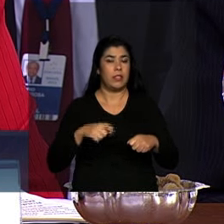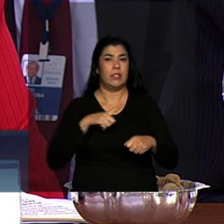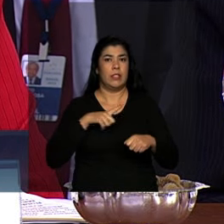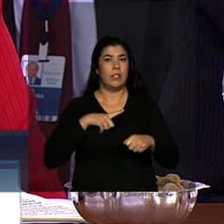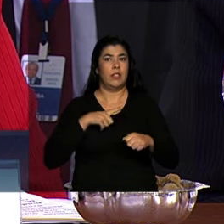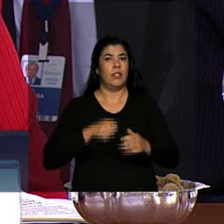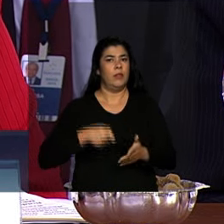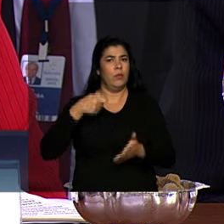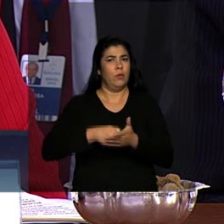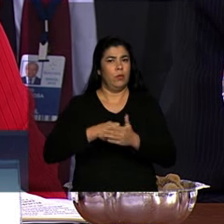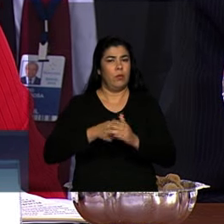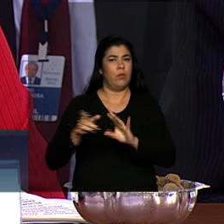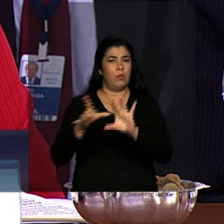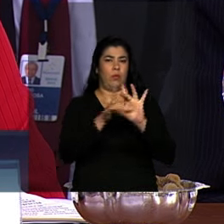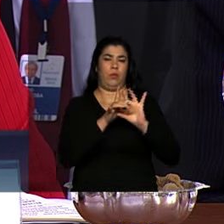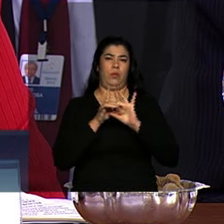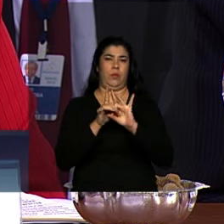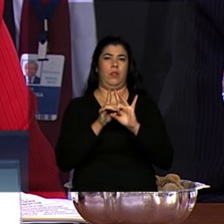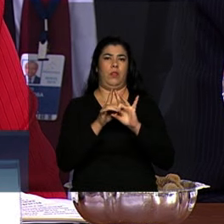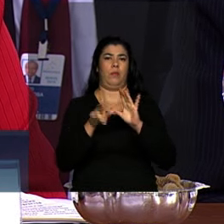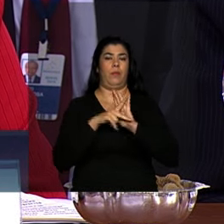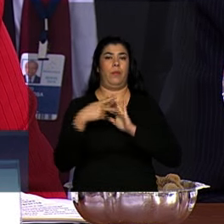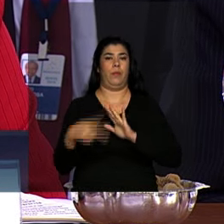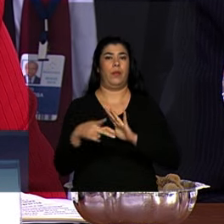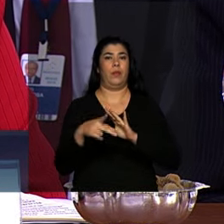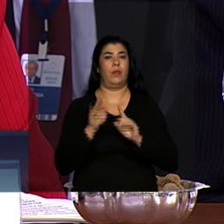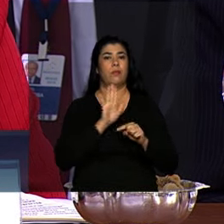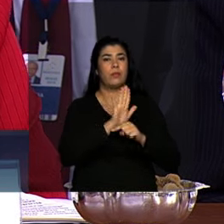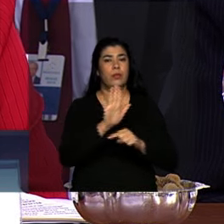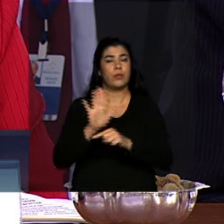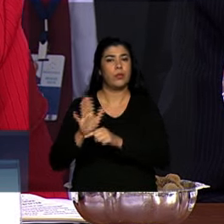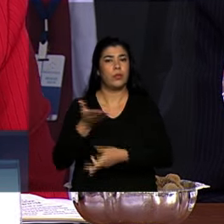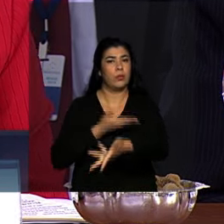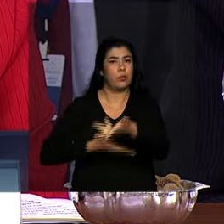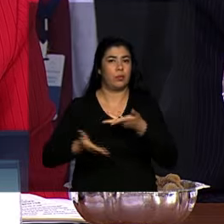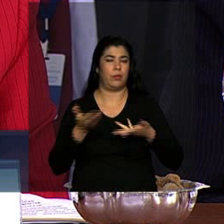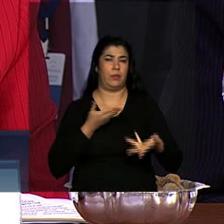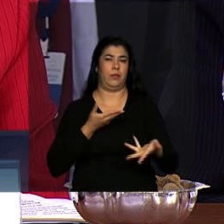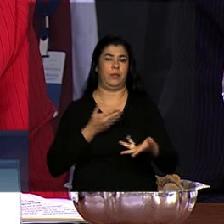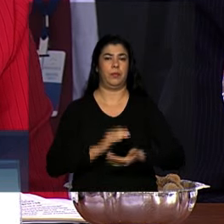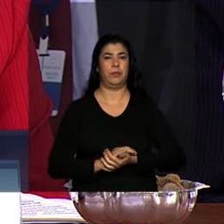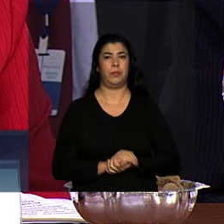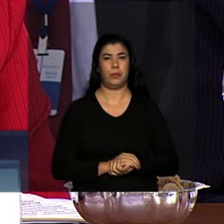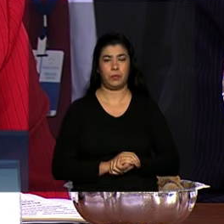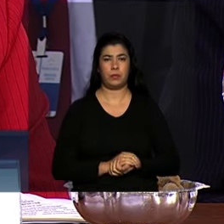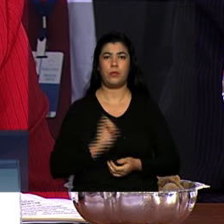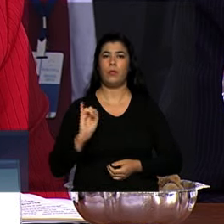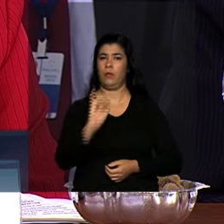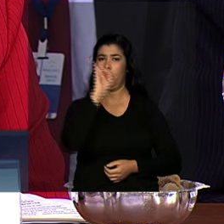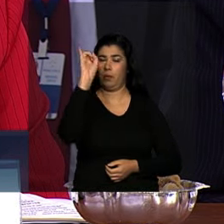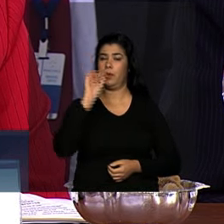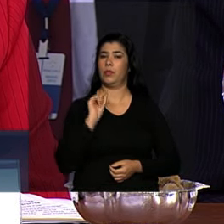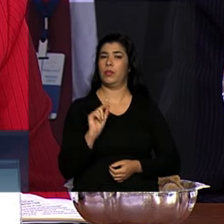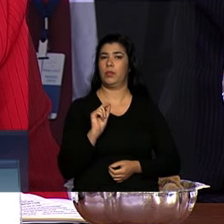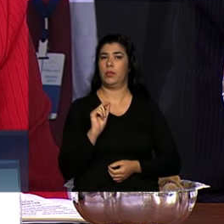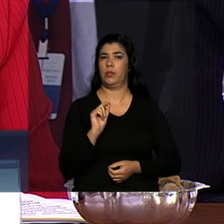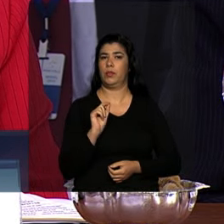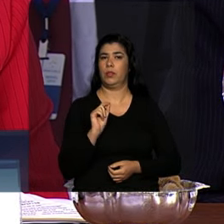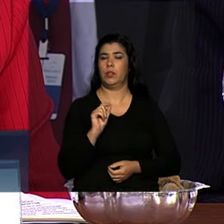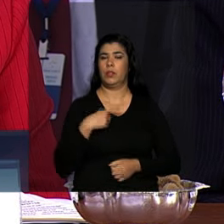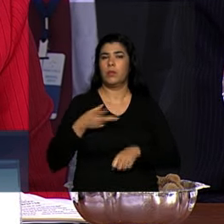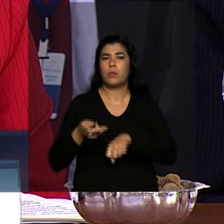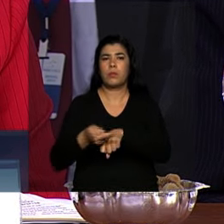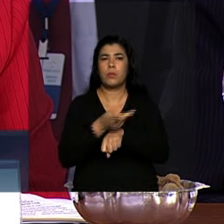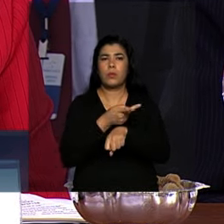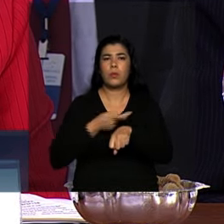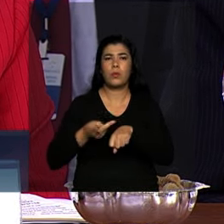a nossa integração e a nossa solidariedade. É importante também